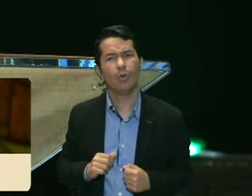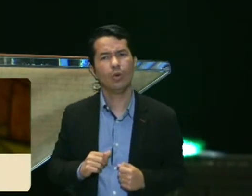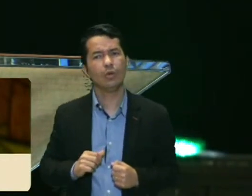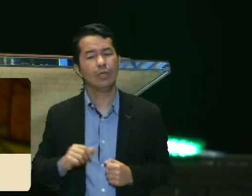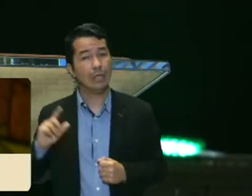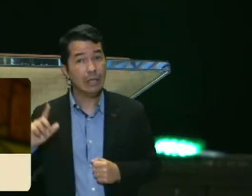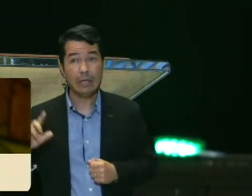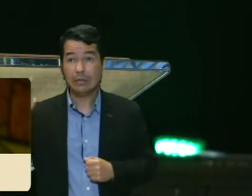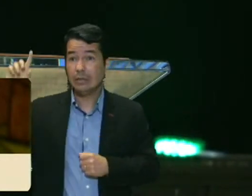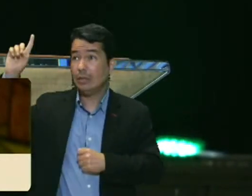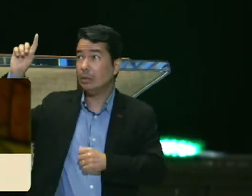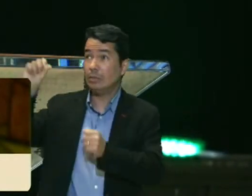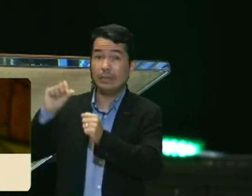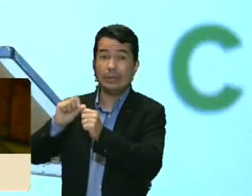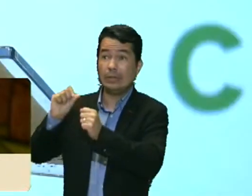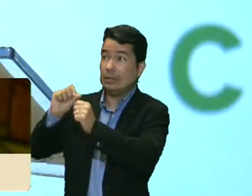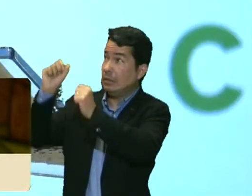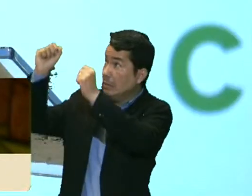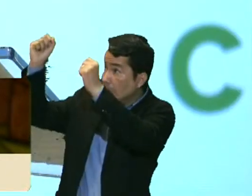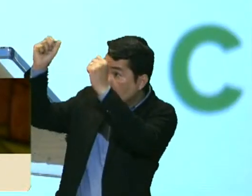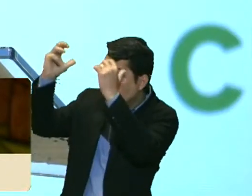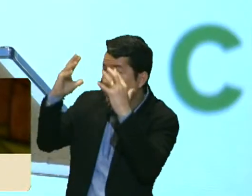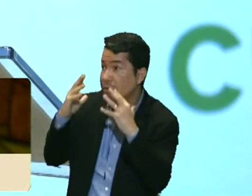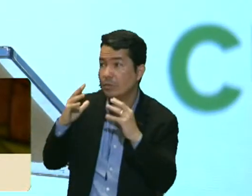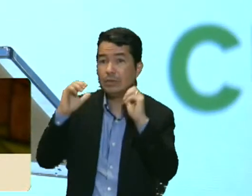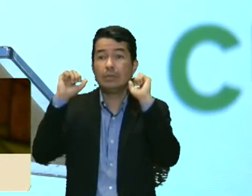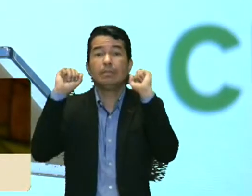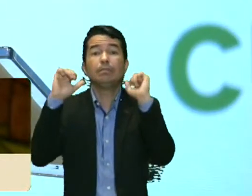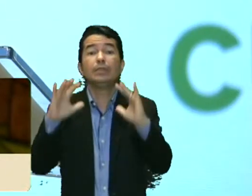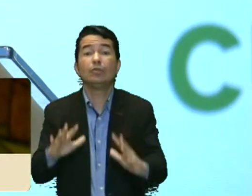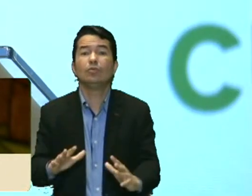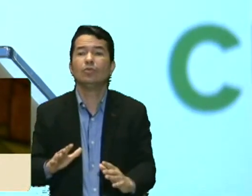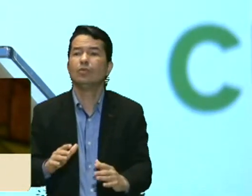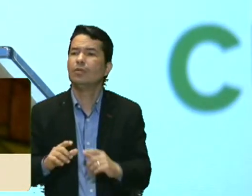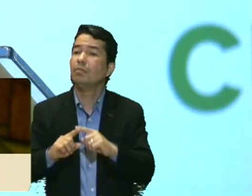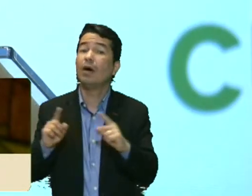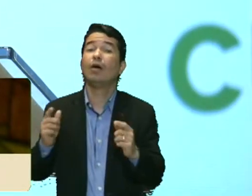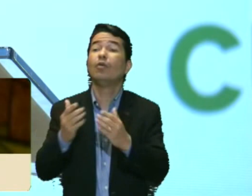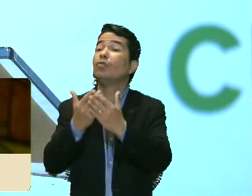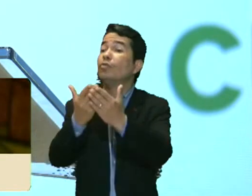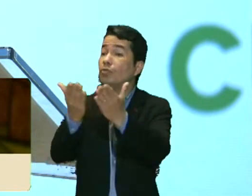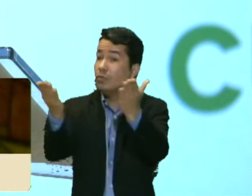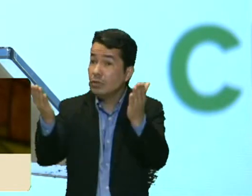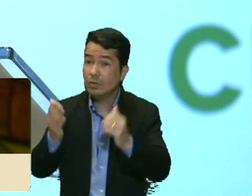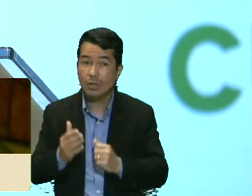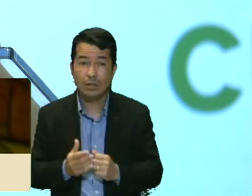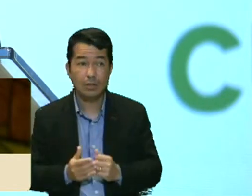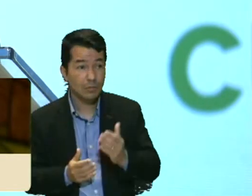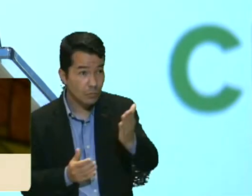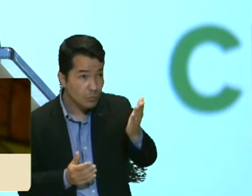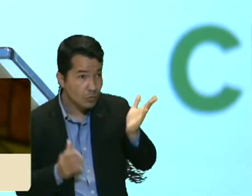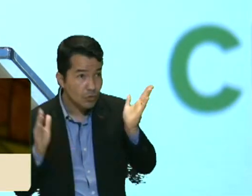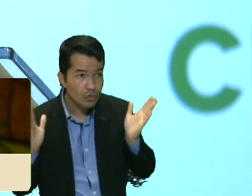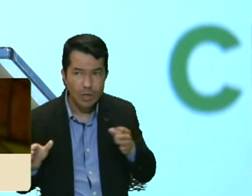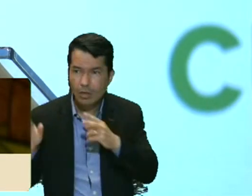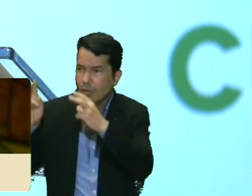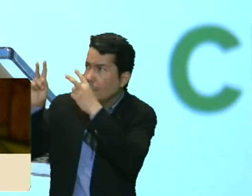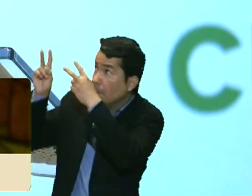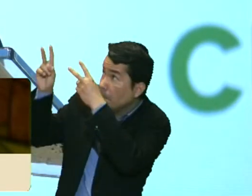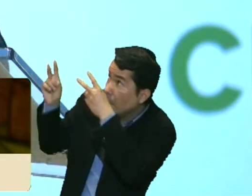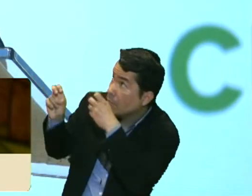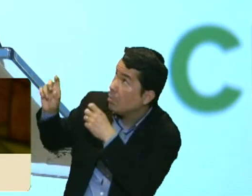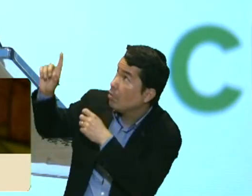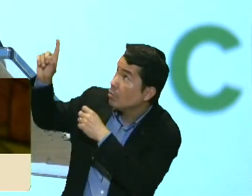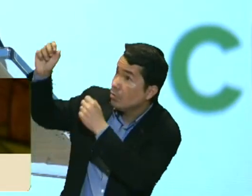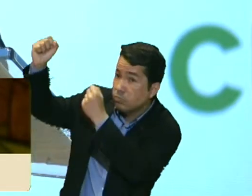Mas e você? Você tem sido sensível à bondade e o cuidado de Deus